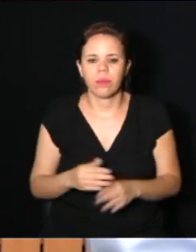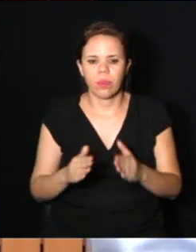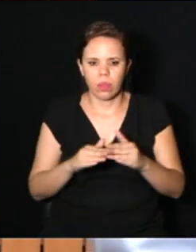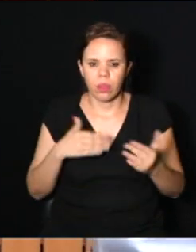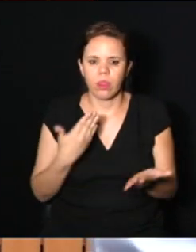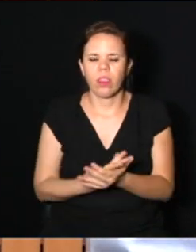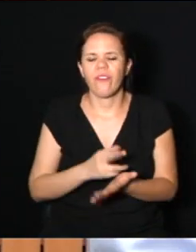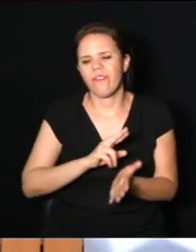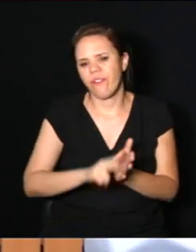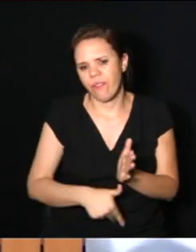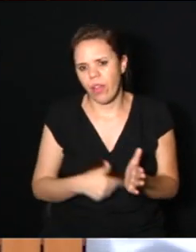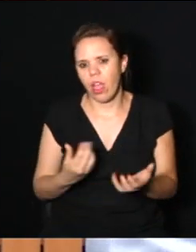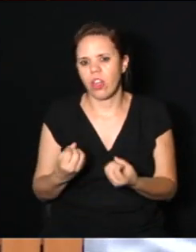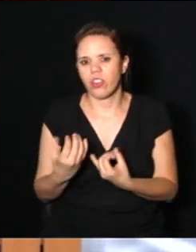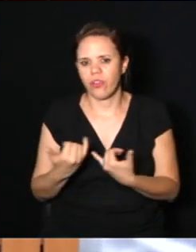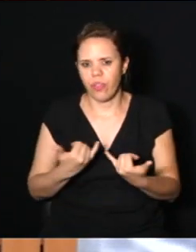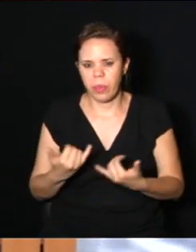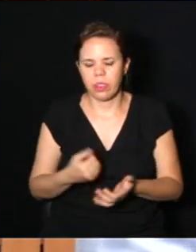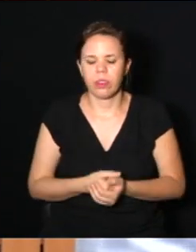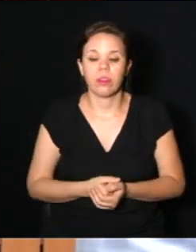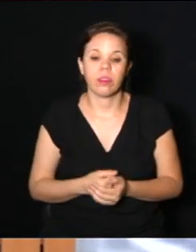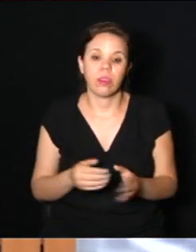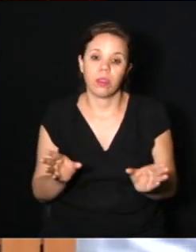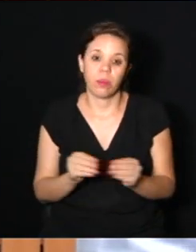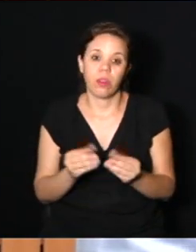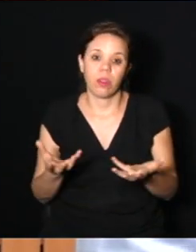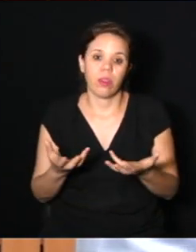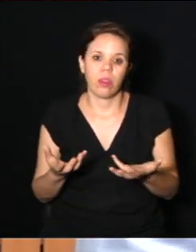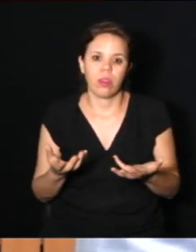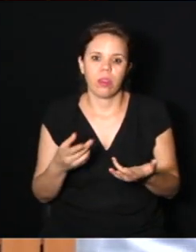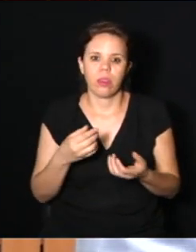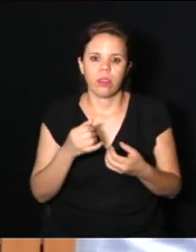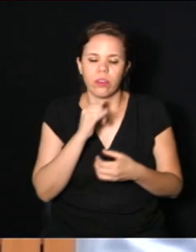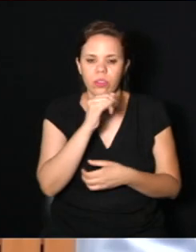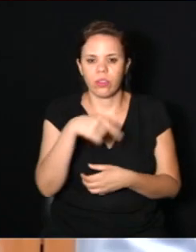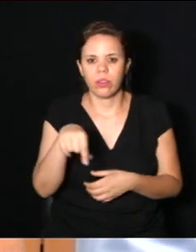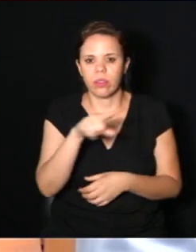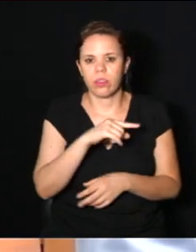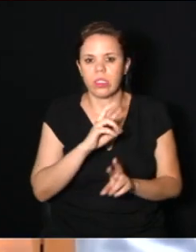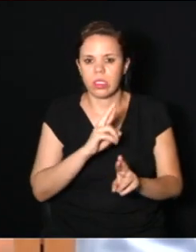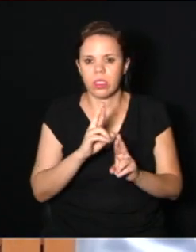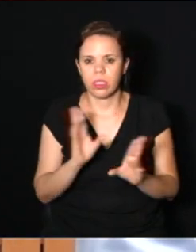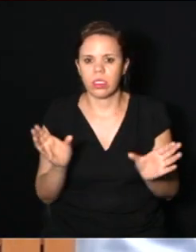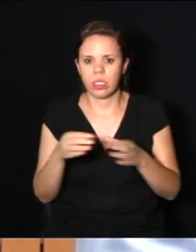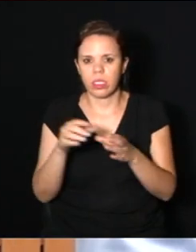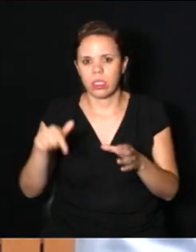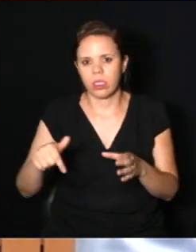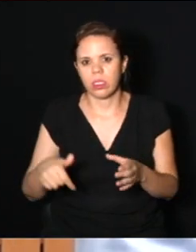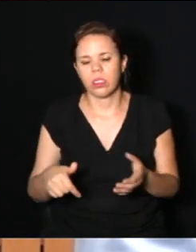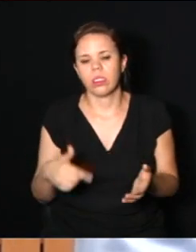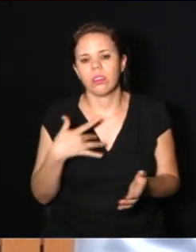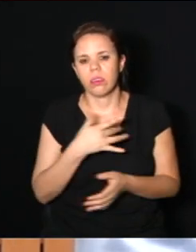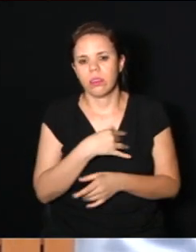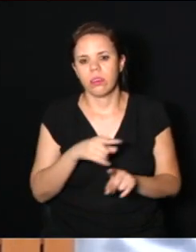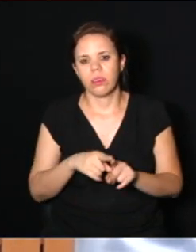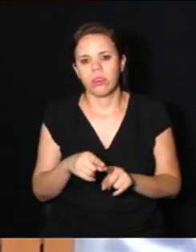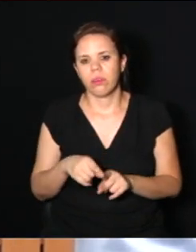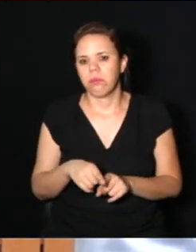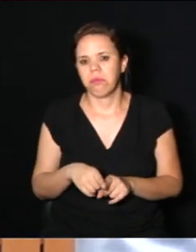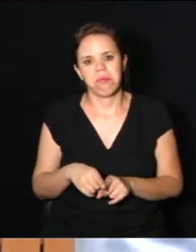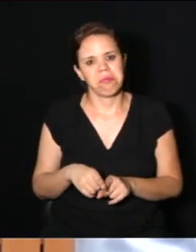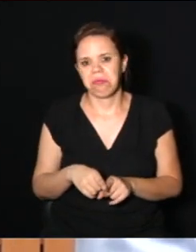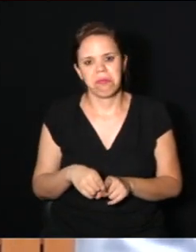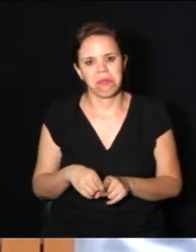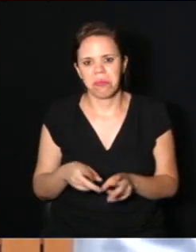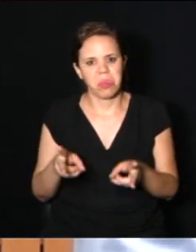Foram vários requerimentos de informação. E, por fim, quero dizer que, né, na perspectiva dessa comissão, a gente não vê nenhuma